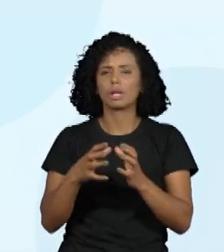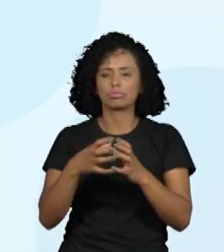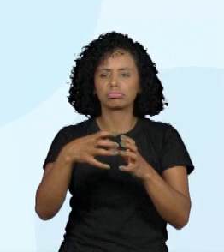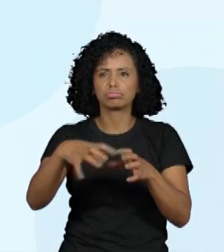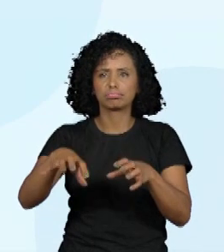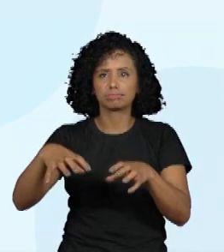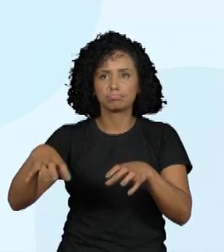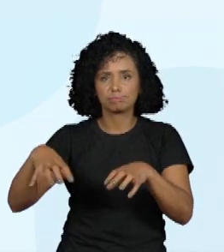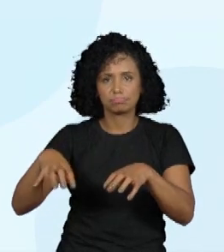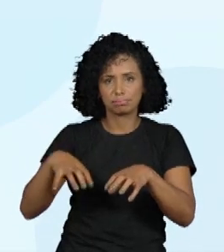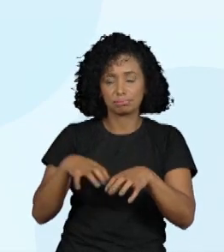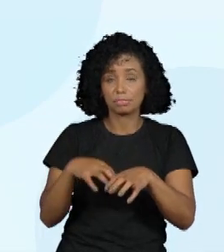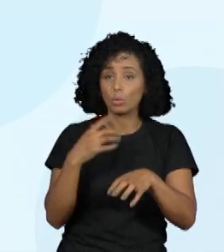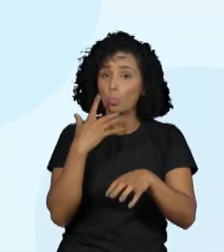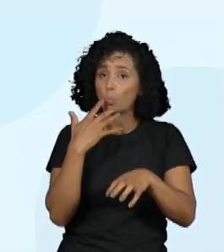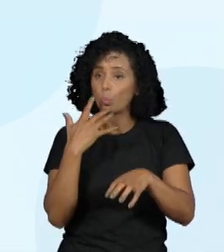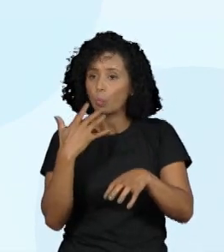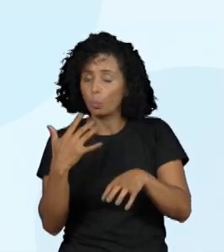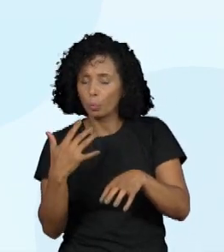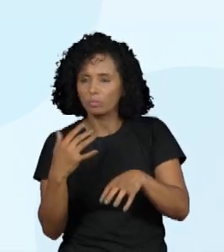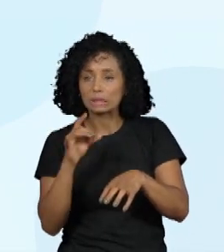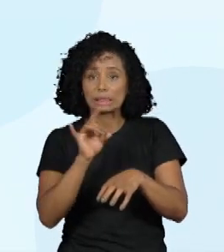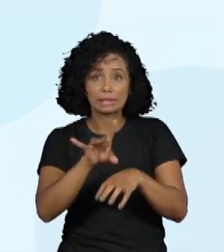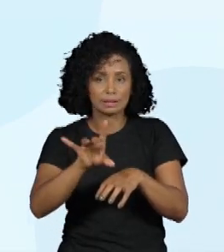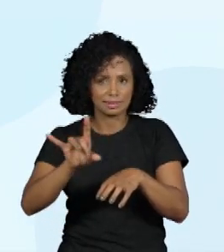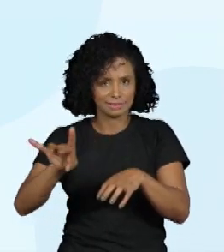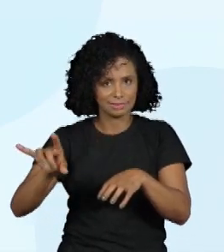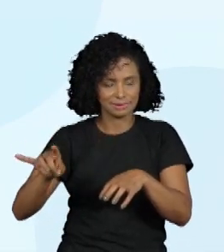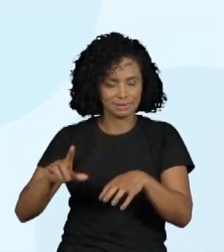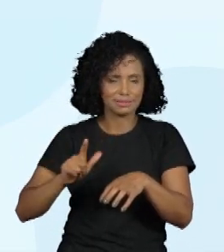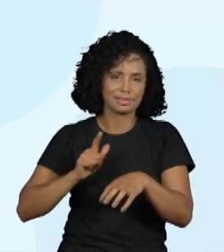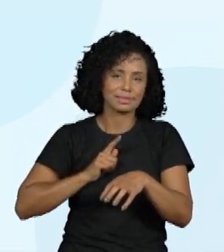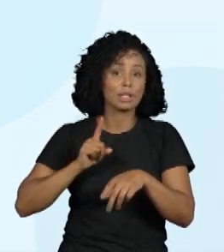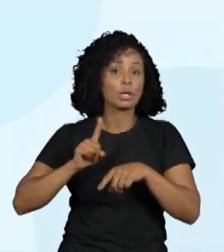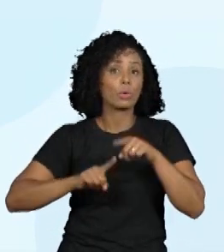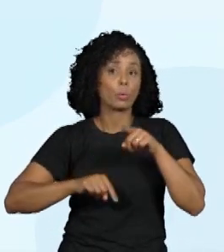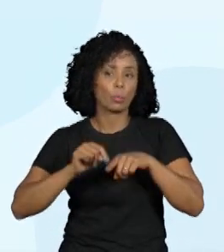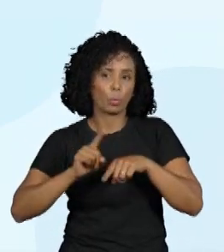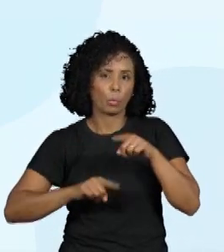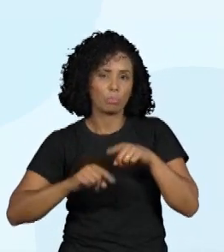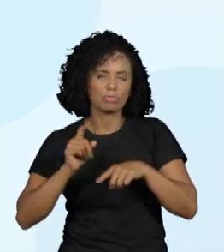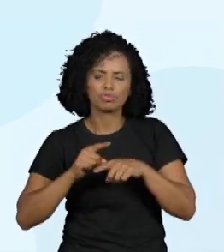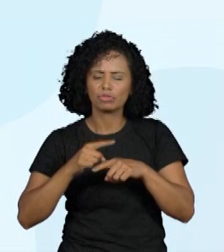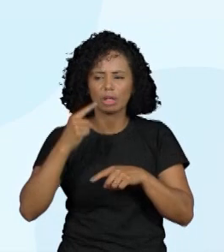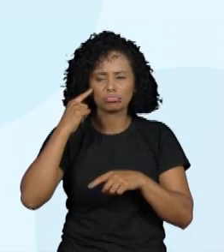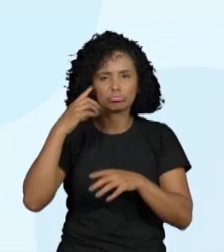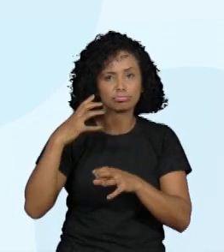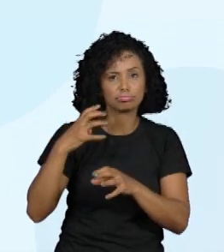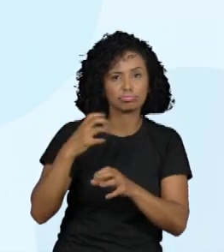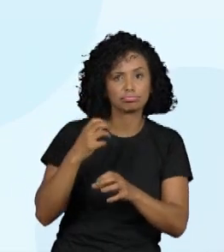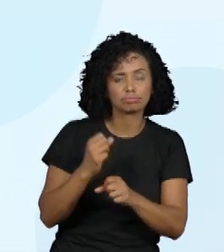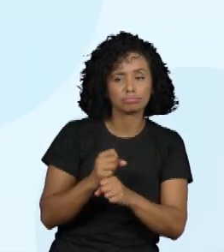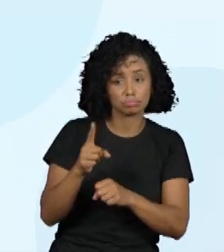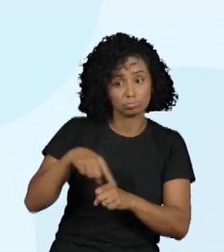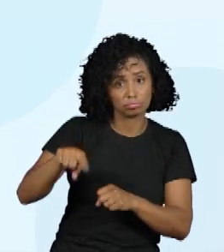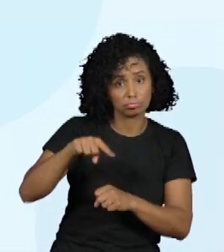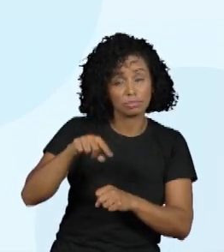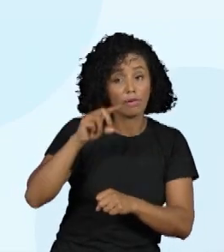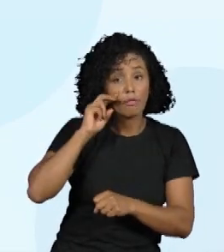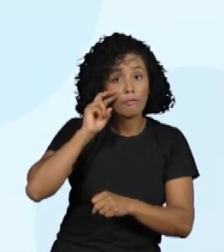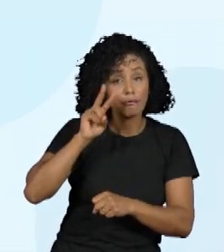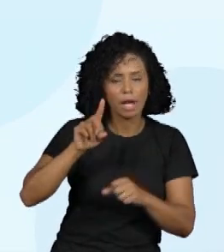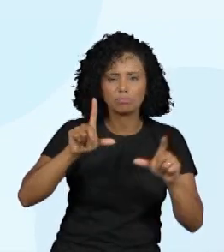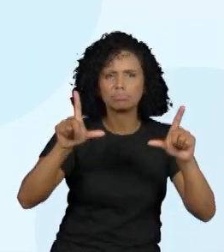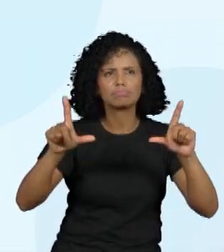identificadas por cores. Cada equipe recebeu certa quantidade de objetos para serem contados. Veja os resultados no quadro